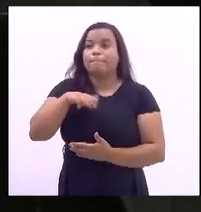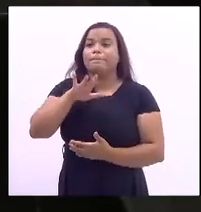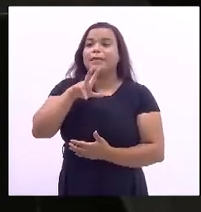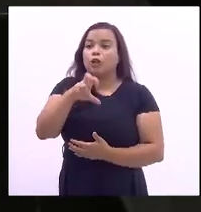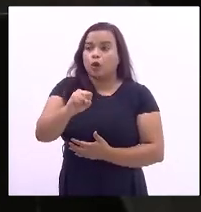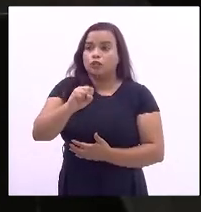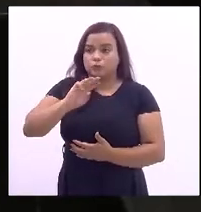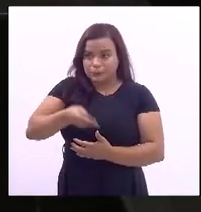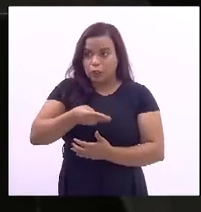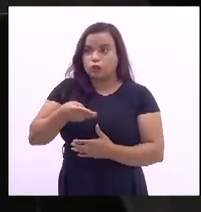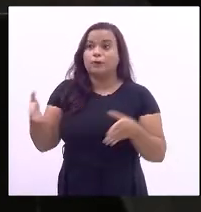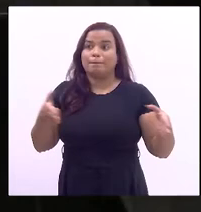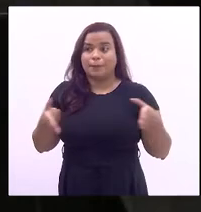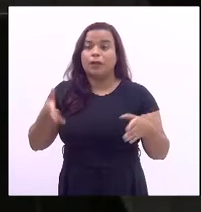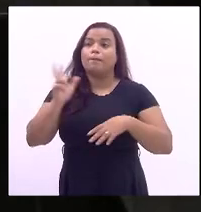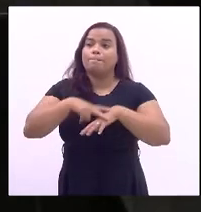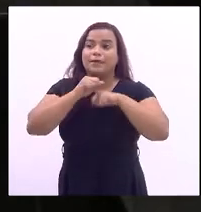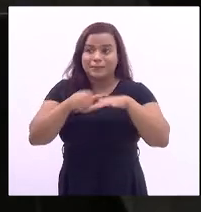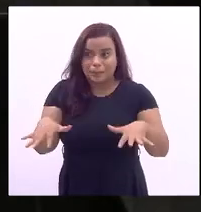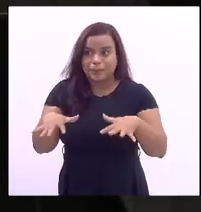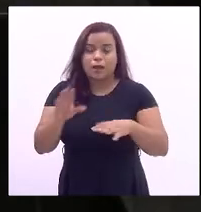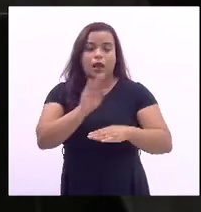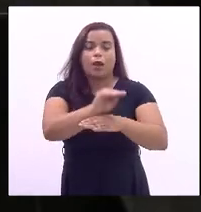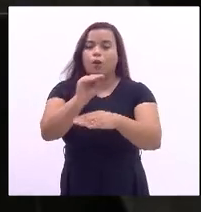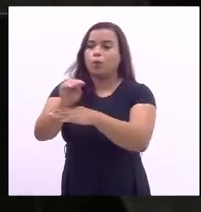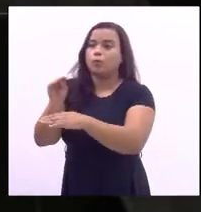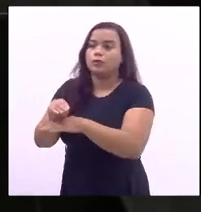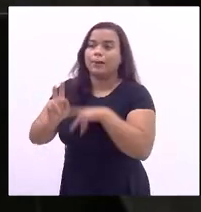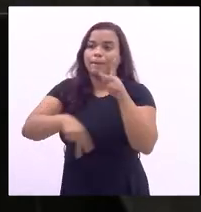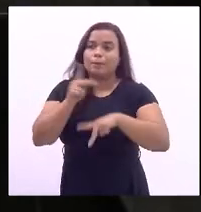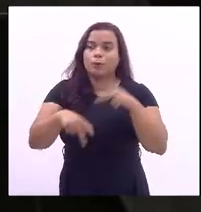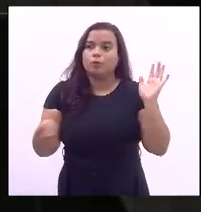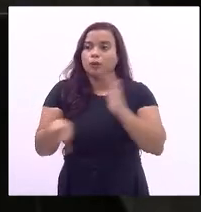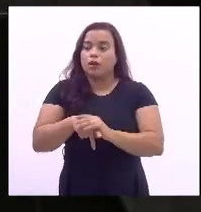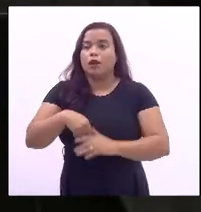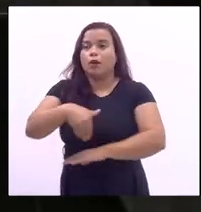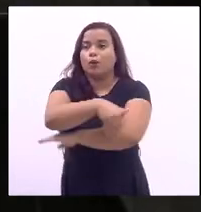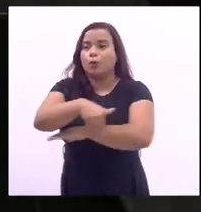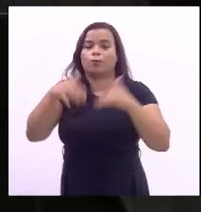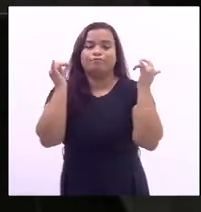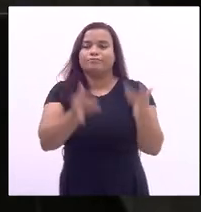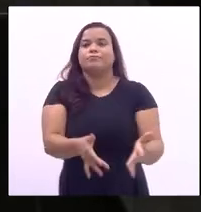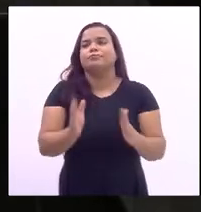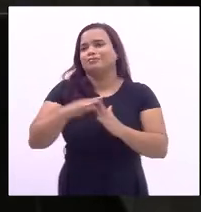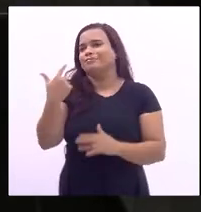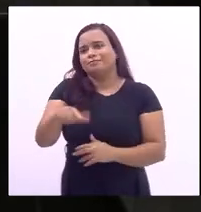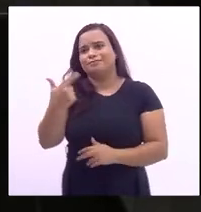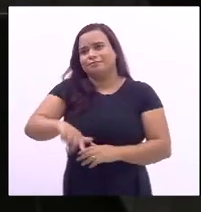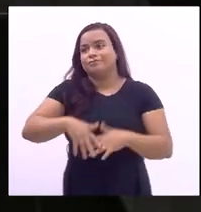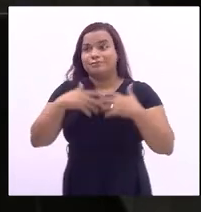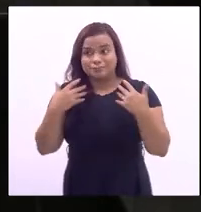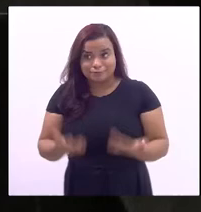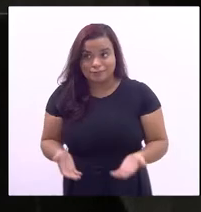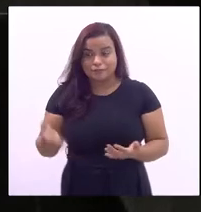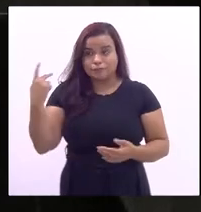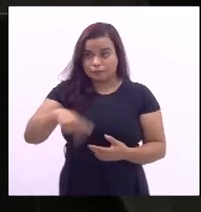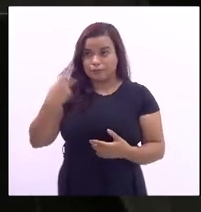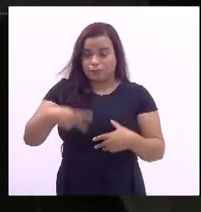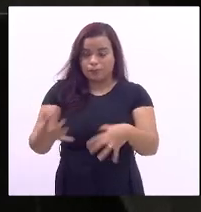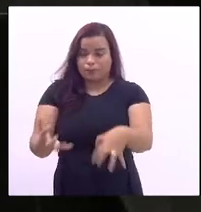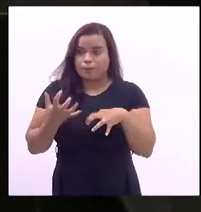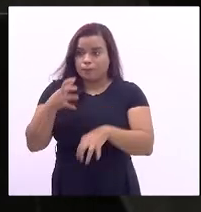a pandemia para acudir a população de rua E é verdade que este Parlamento